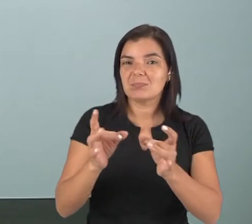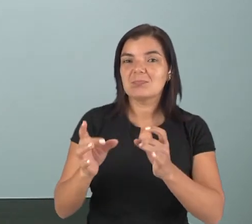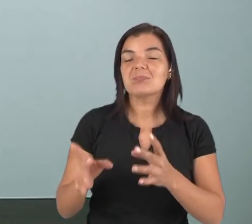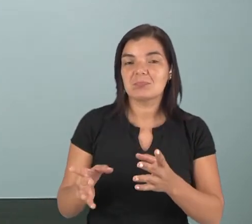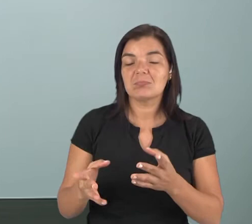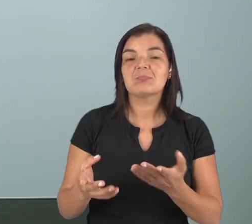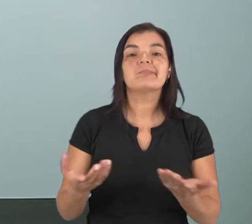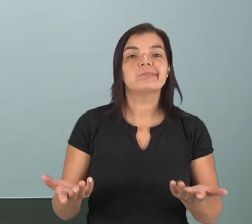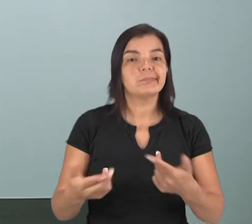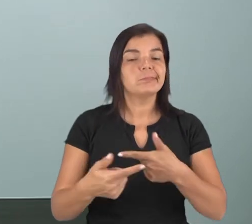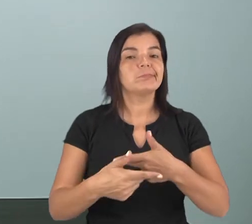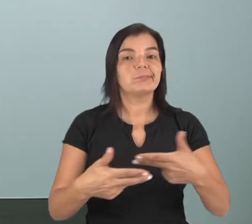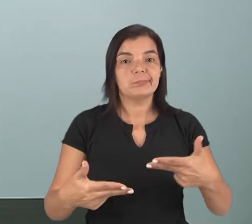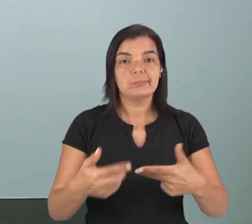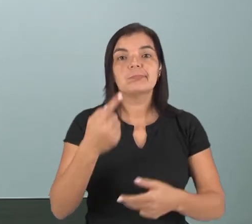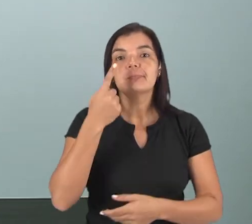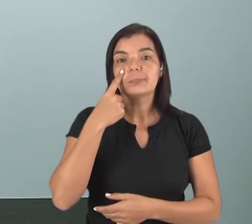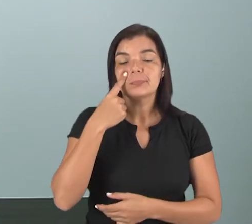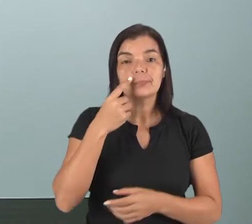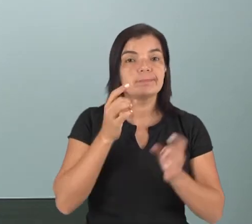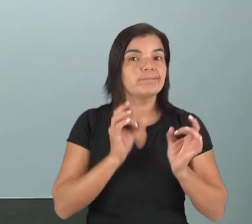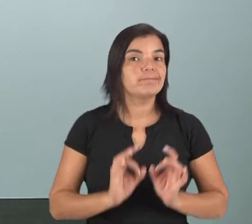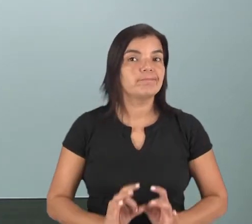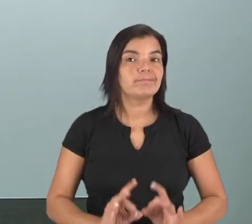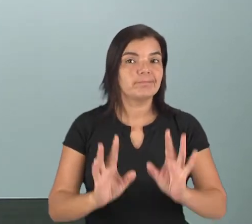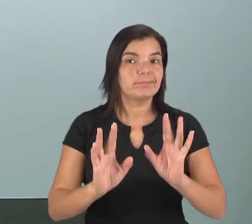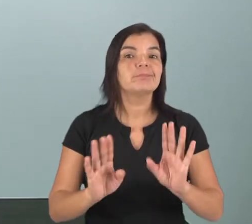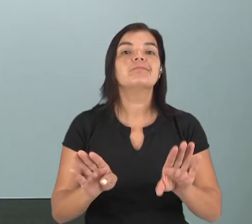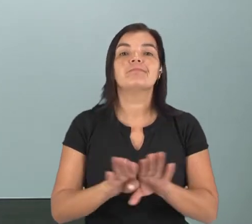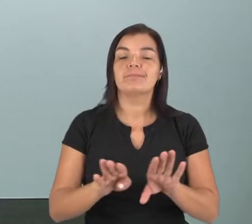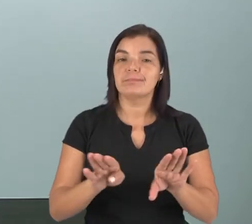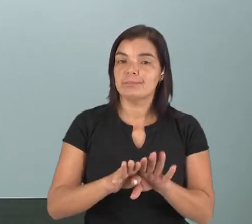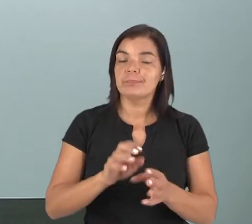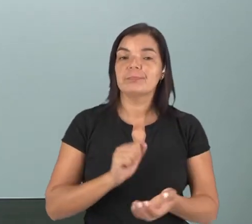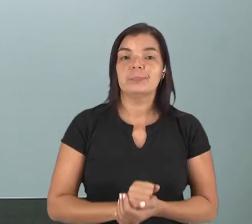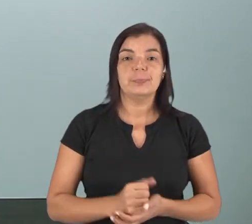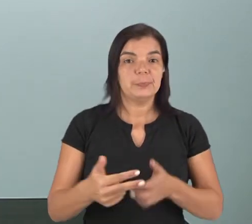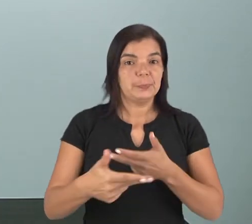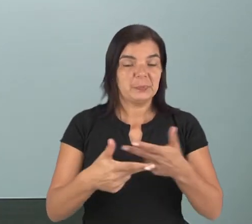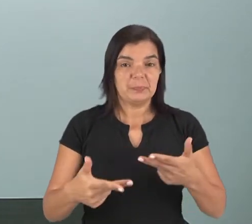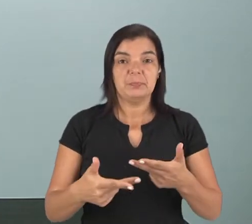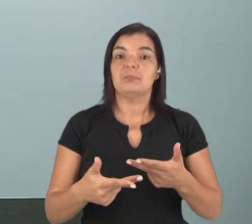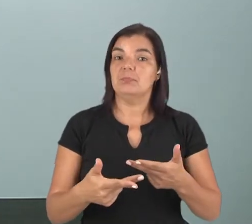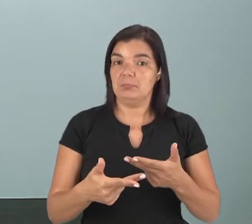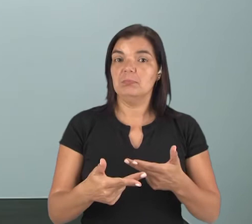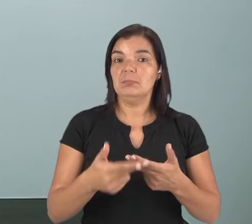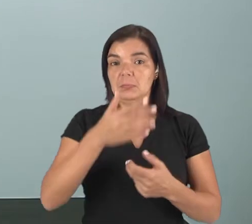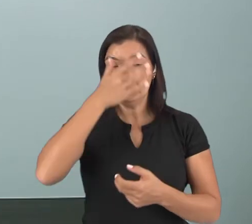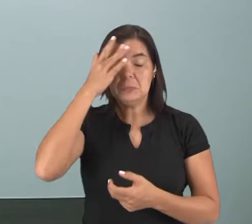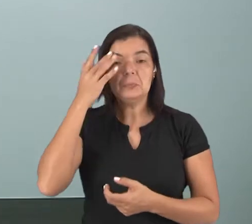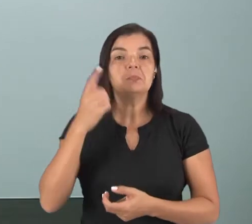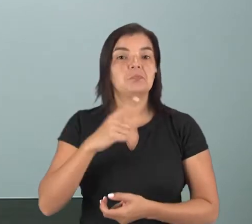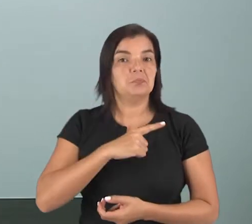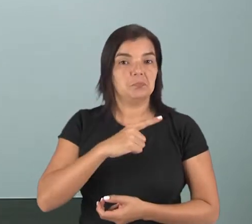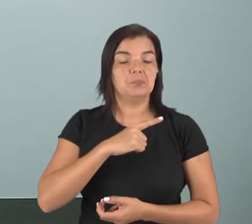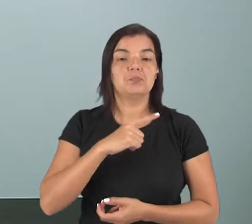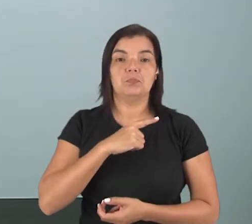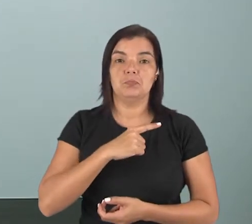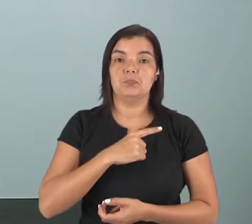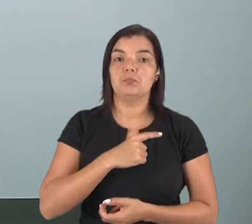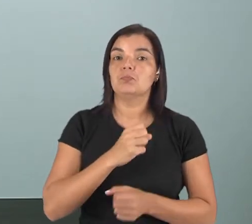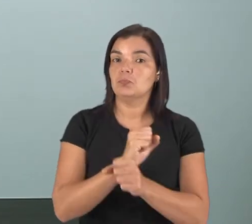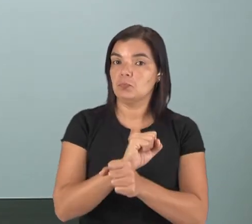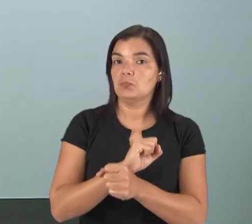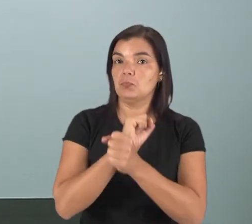Eles eram vistos como mercadorias, eles eram vendidos como mercadorias, negociados. Quem tivesse o escravo